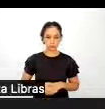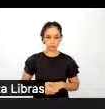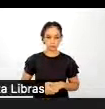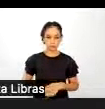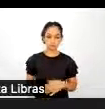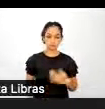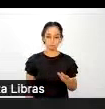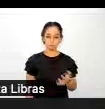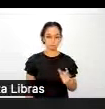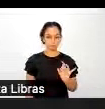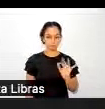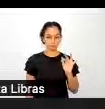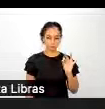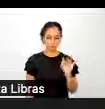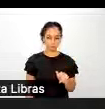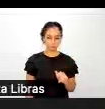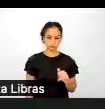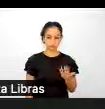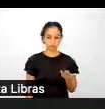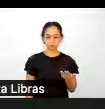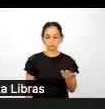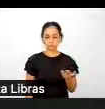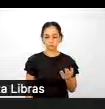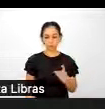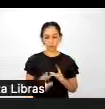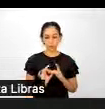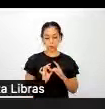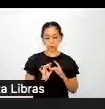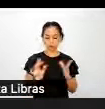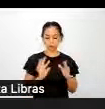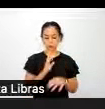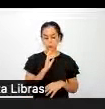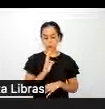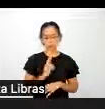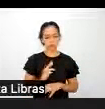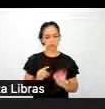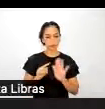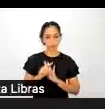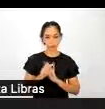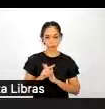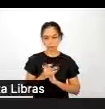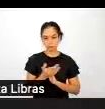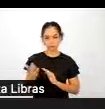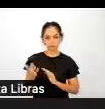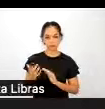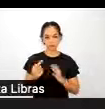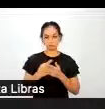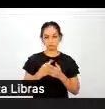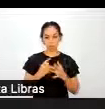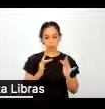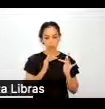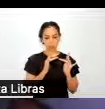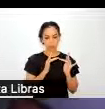Bom, seria isso. Então, fico disponível para responder algumas perguntas que vocês tenham aqui nos nossos contatos, caso vocês